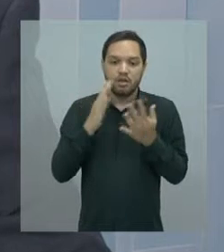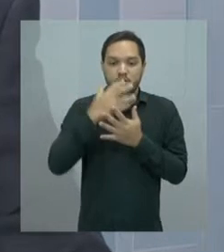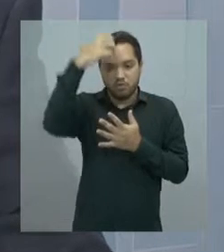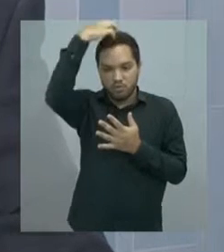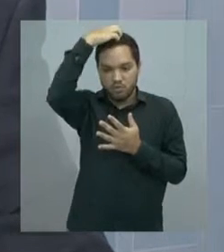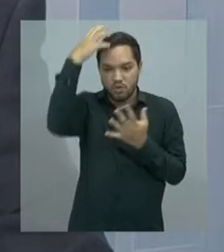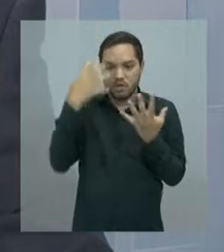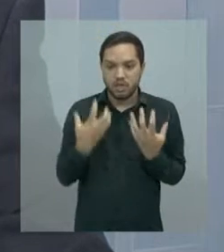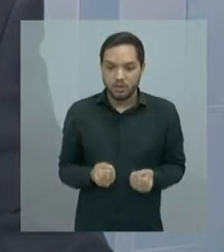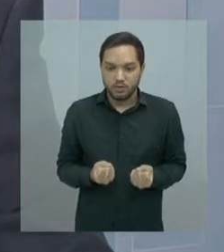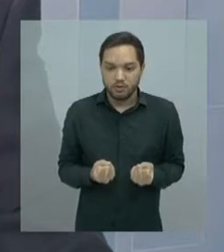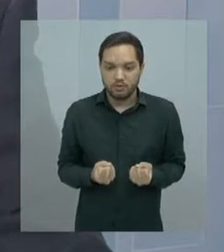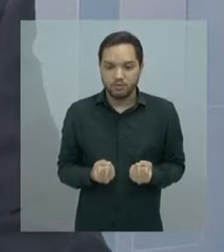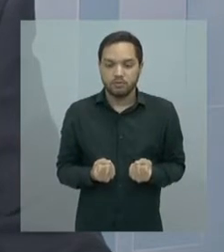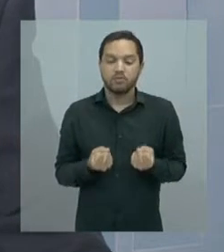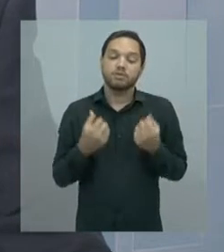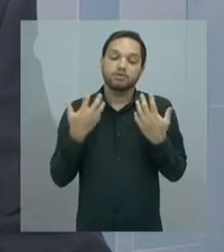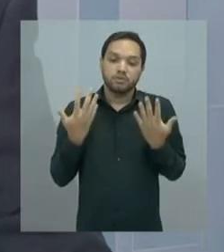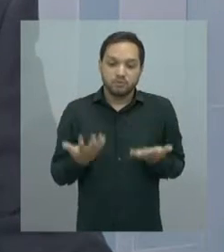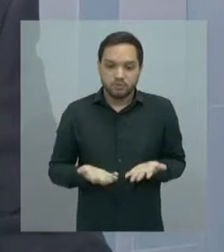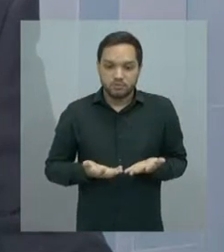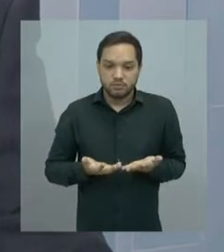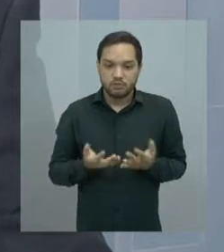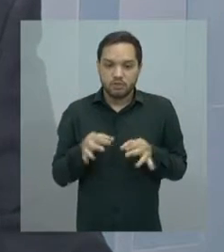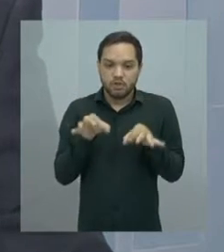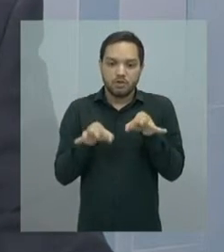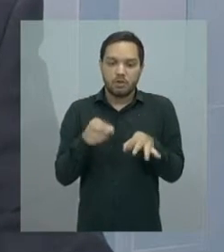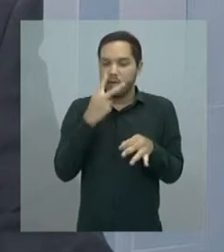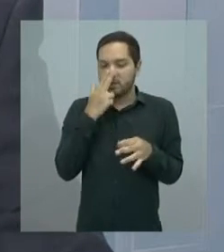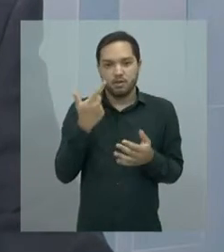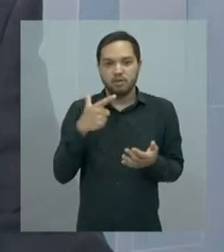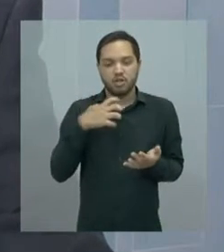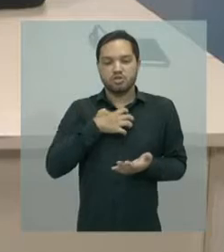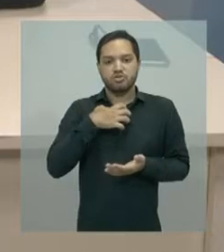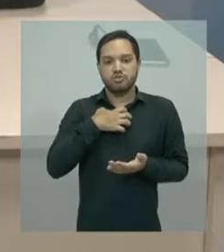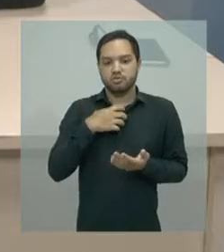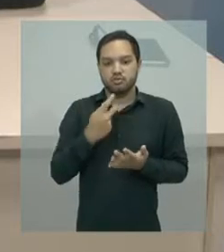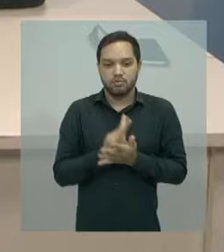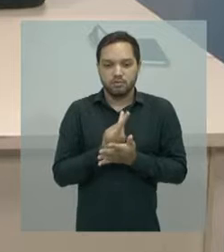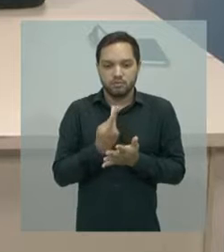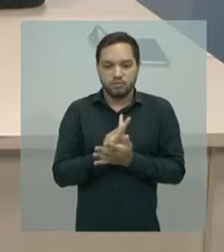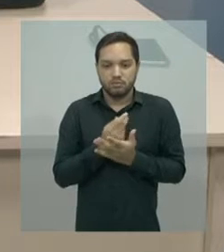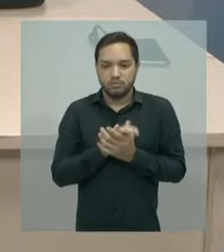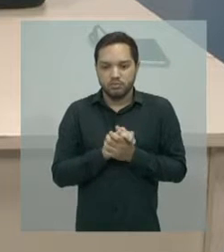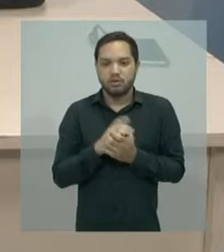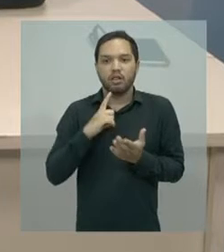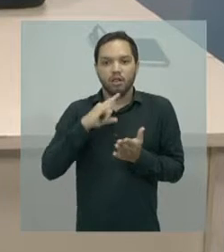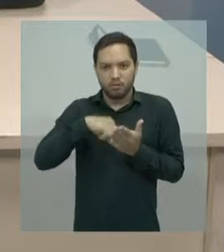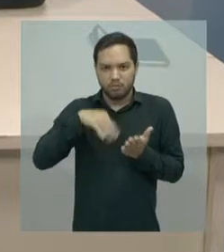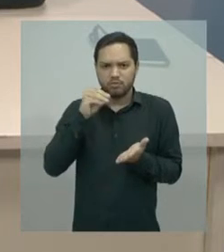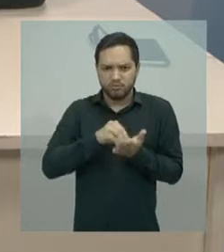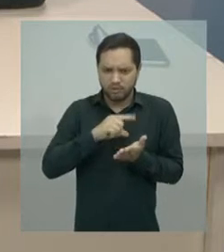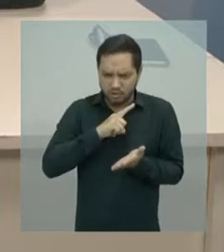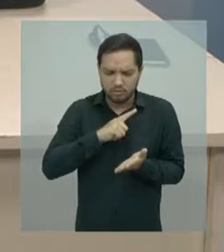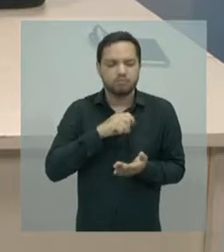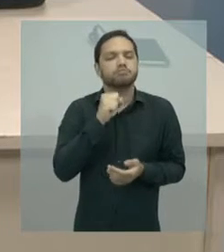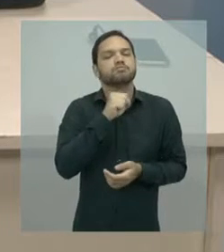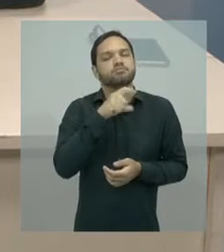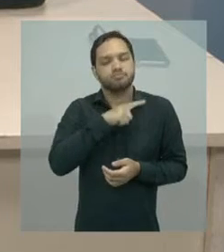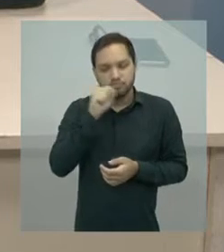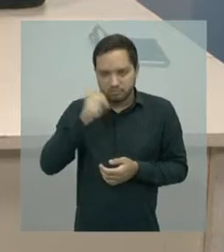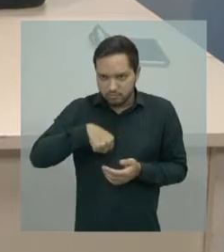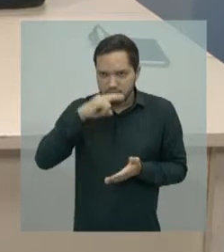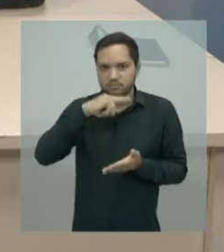Império. Então, do ponto de vista jurídico, eles não têm sentido. Isso é documentado, deputado? Está documentado. Está